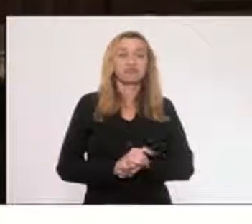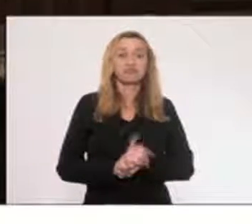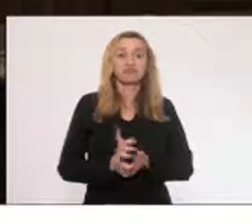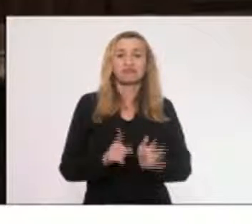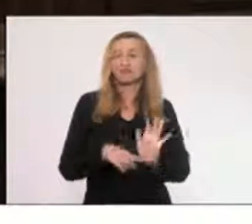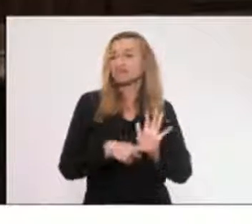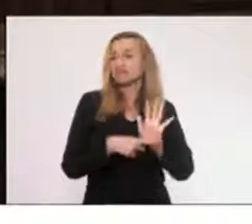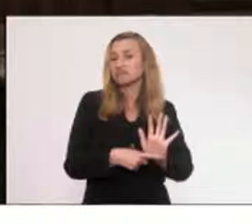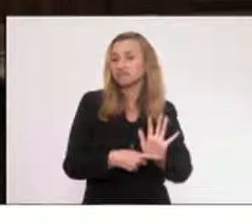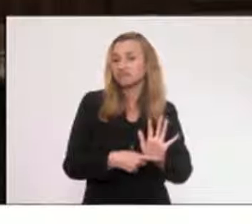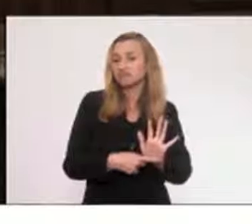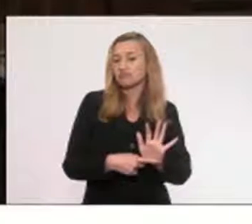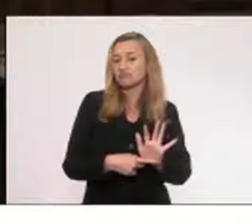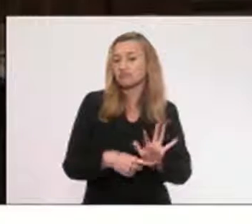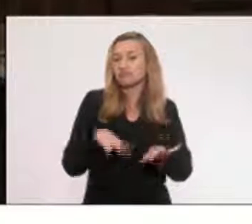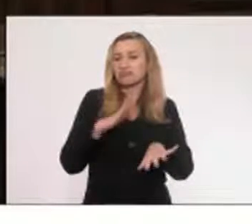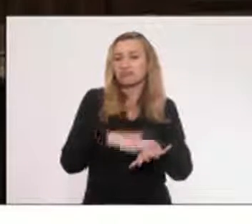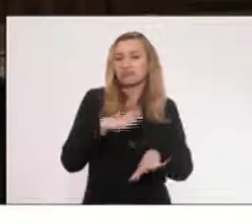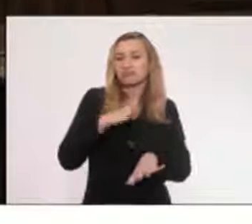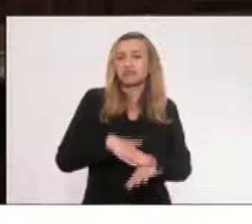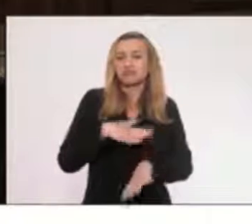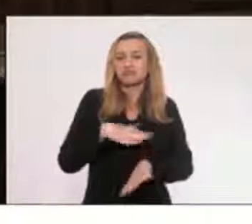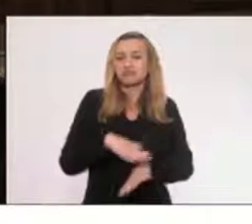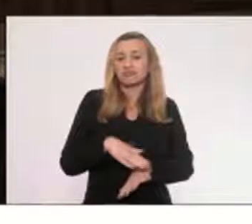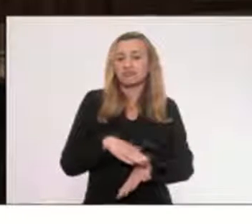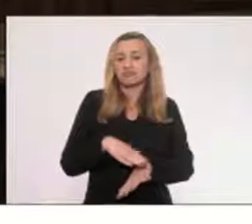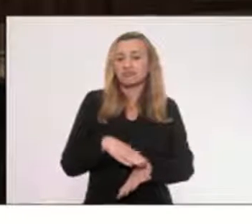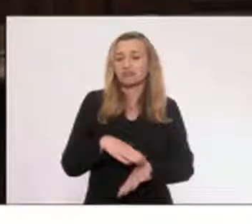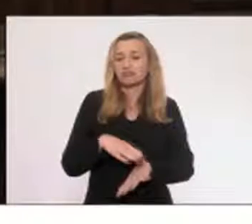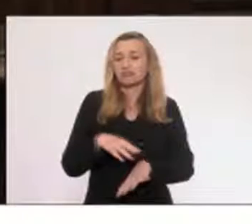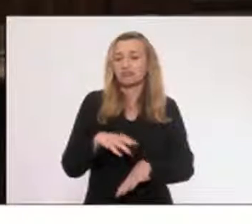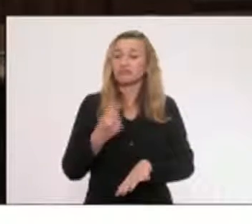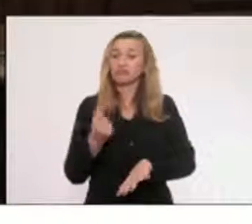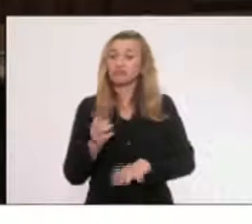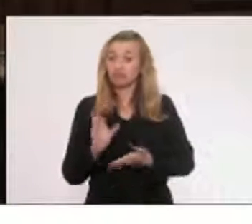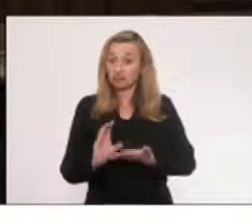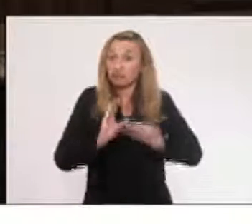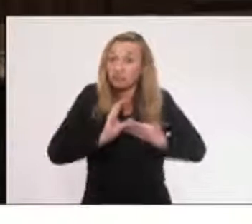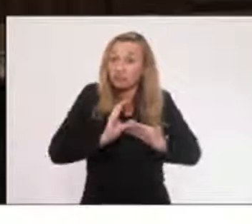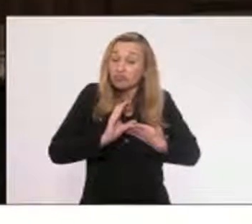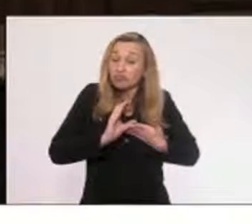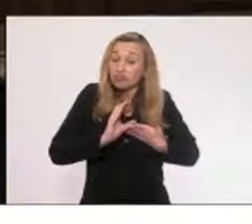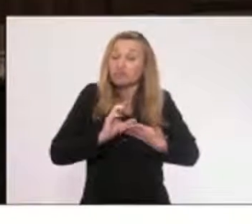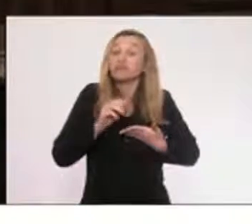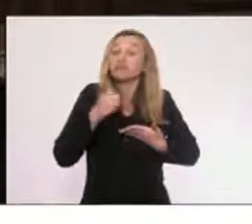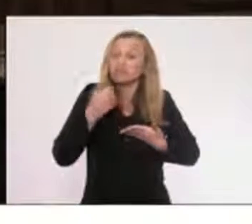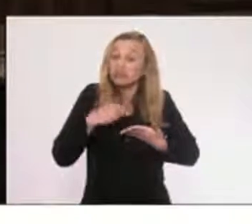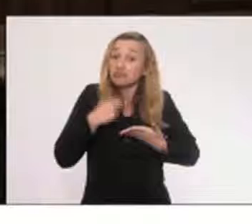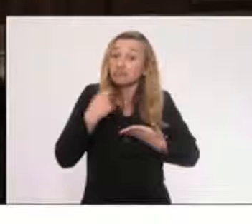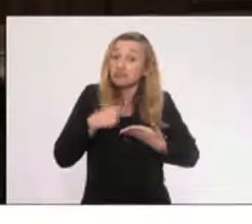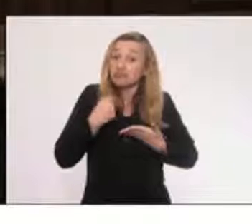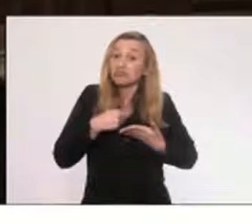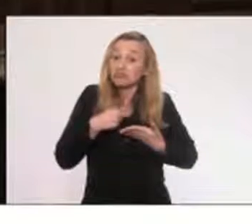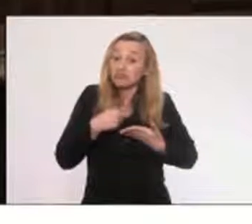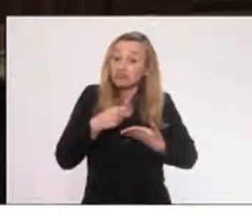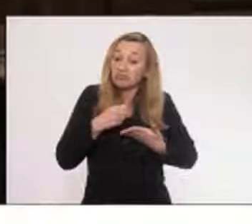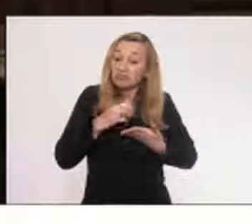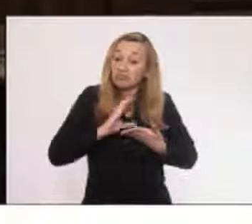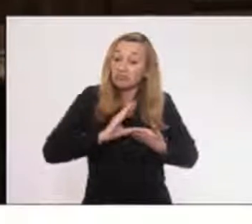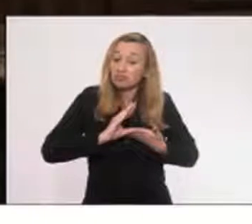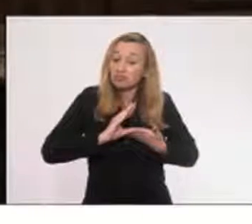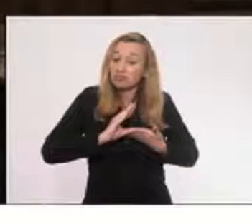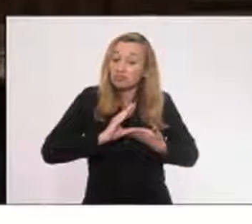investindo sumariamente recursos que poderiam e deveriam ser